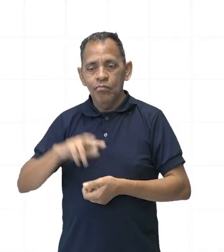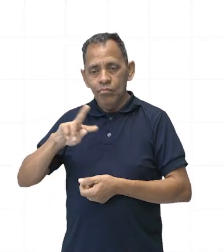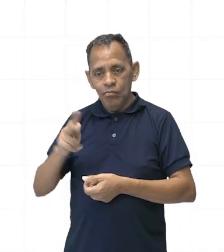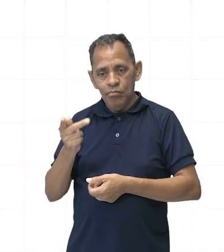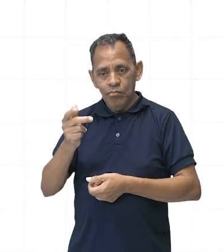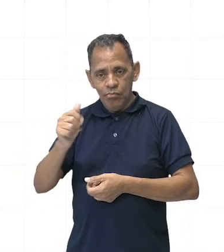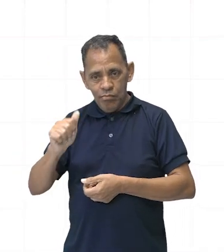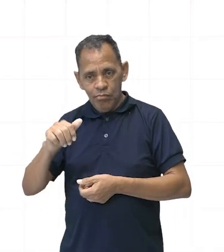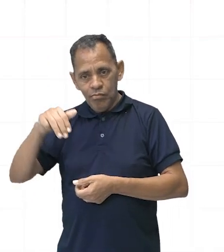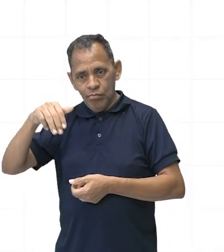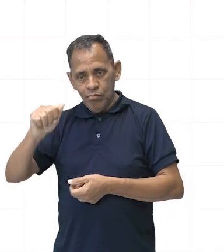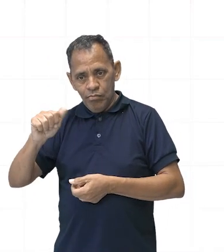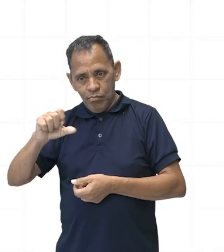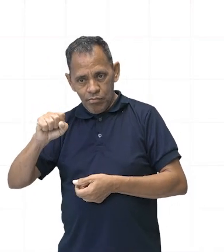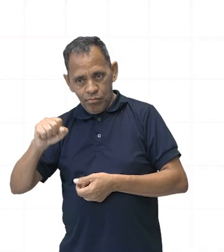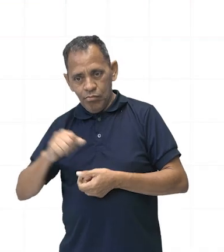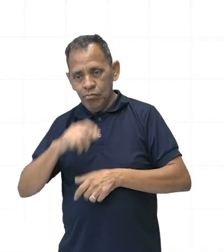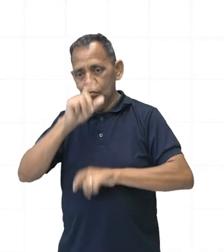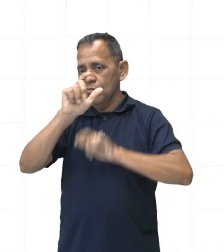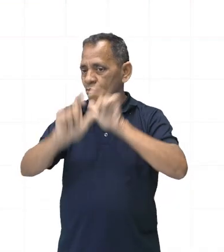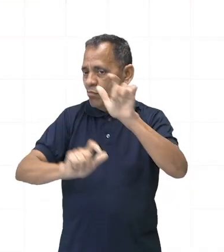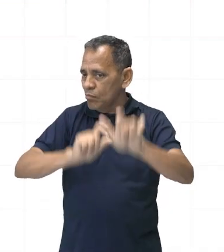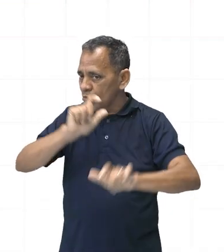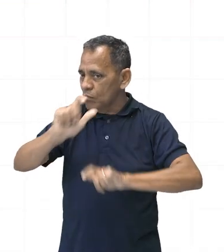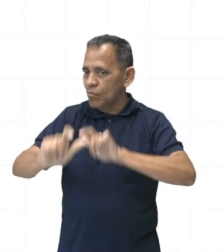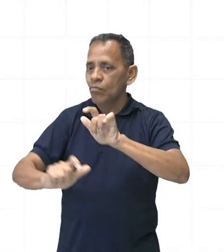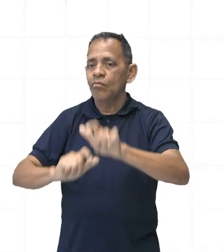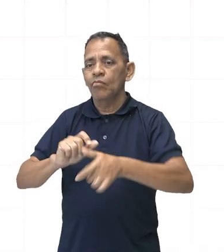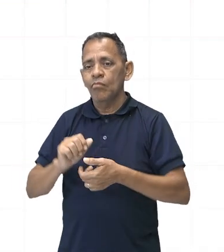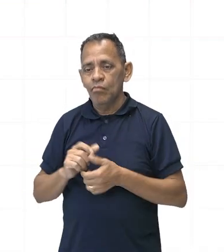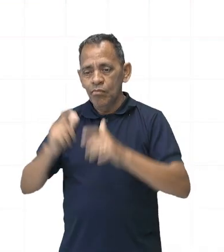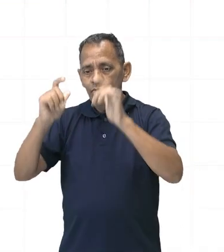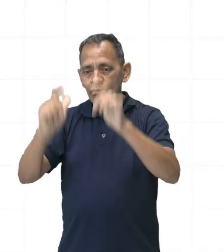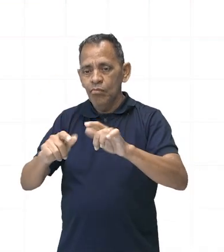Hamas, né, com a população lá